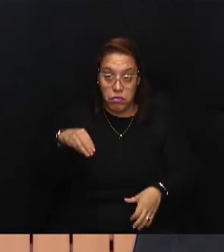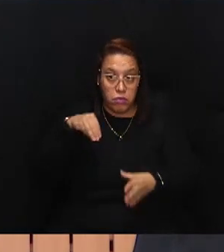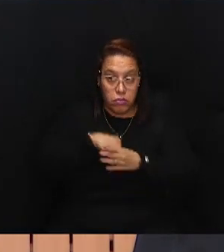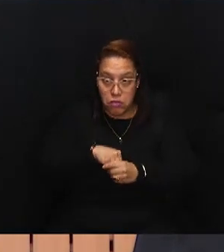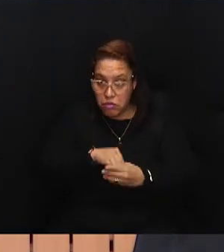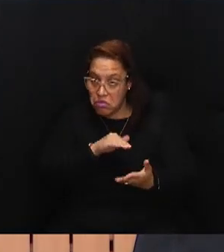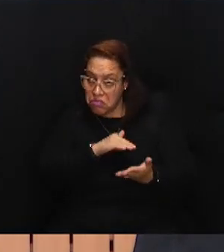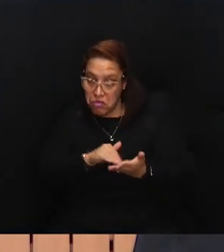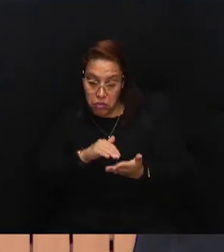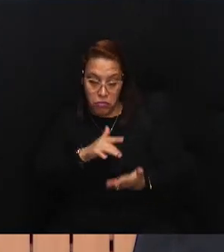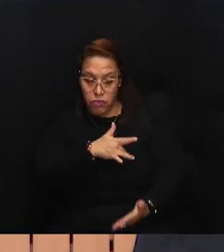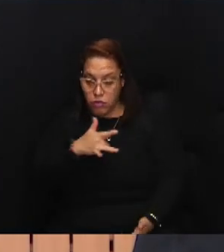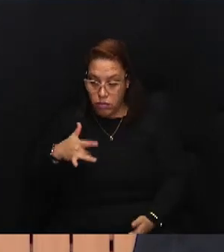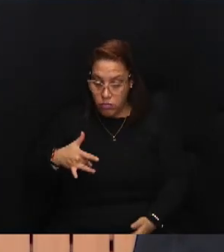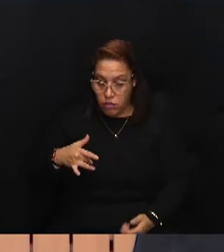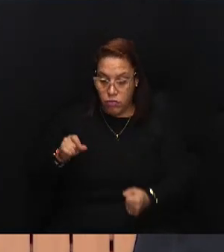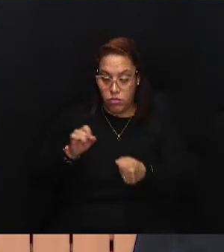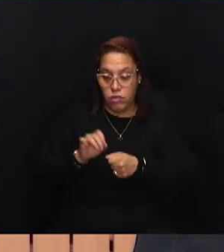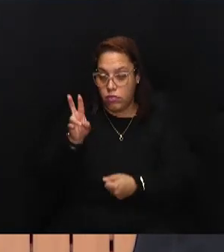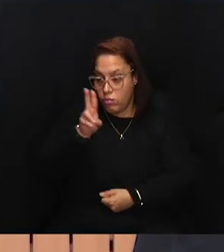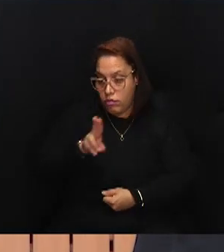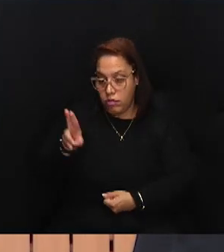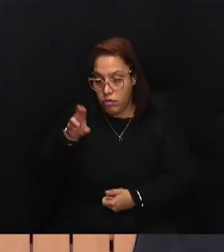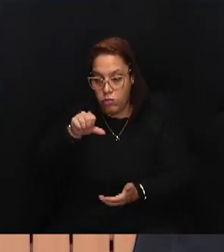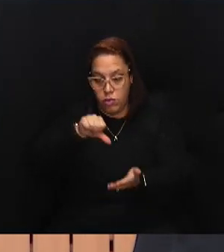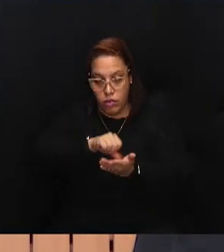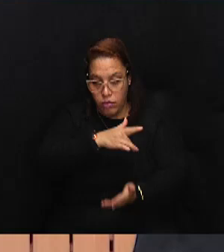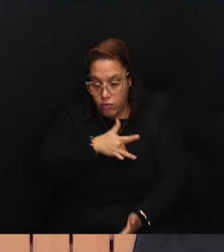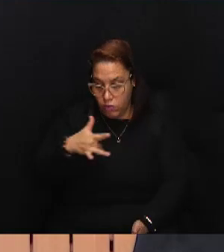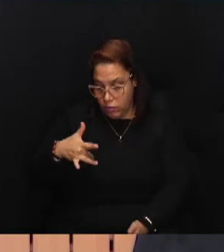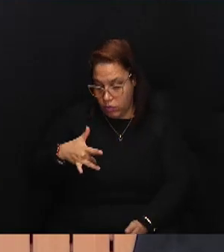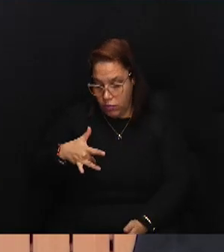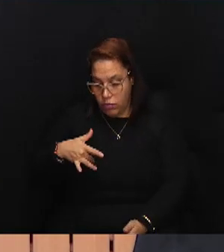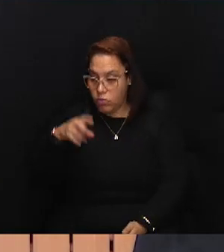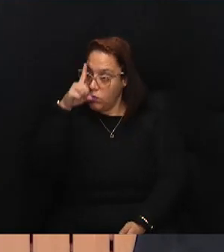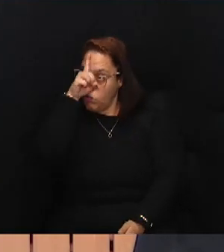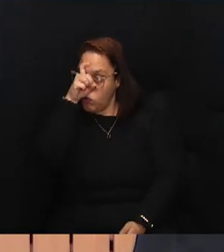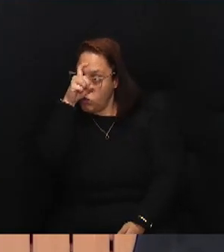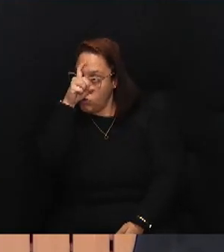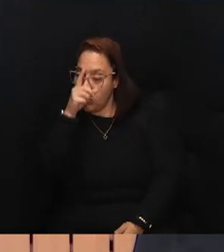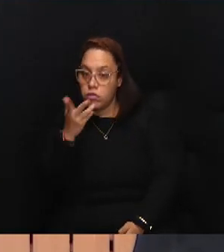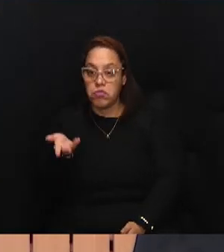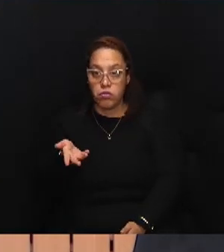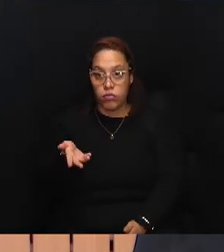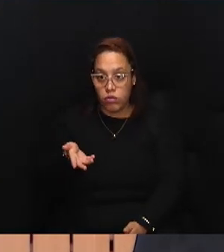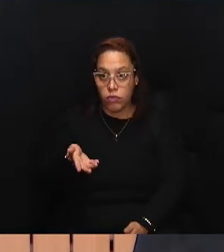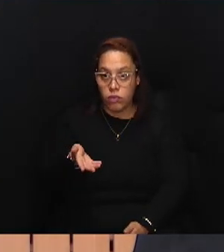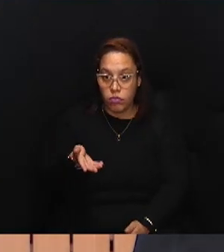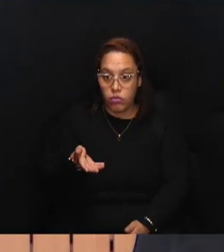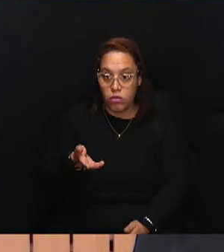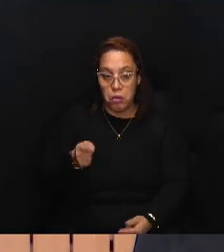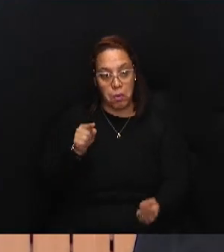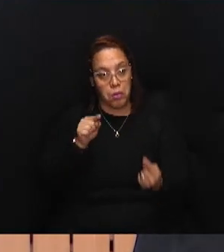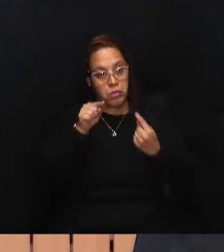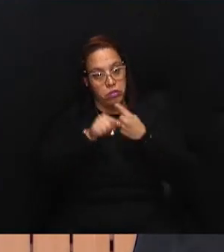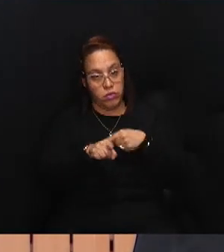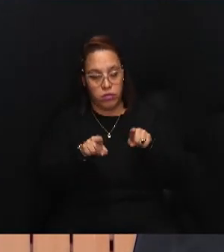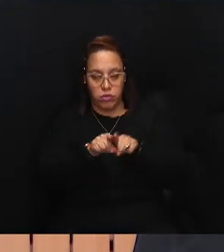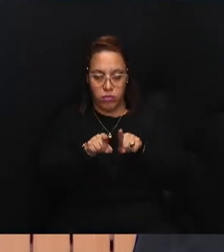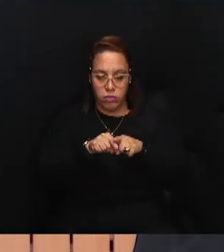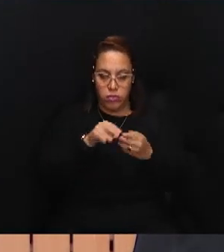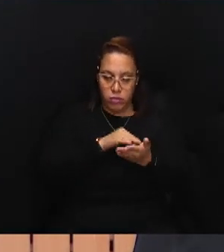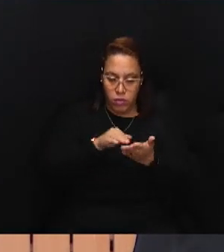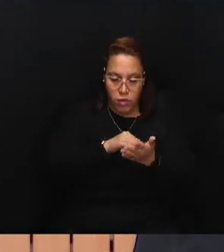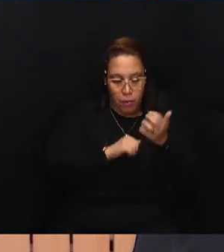da Secretaria de Saúde, fazendo uso ali do centro de saúde, dos hospitais, nós temos a contramão ali também da